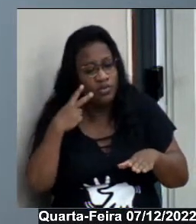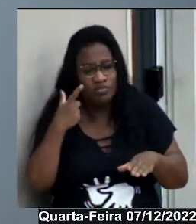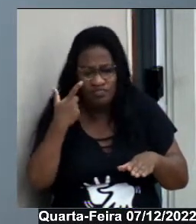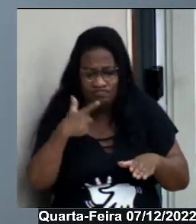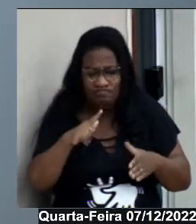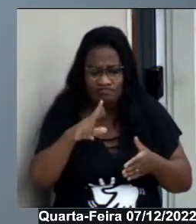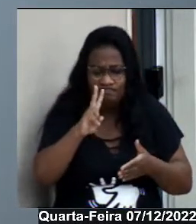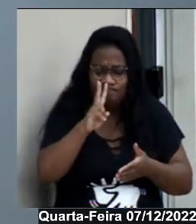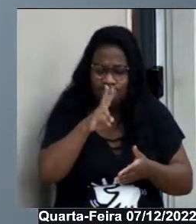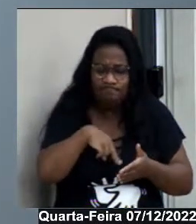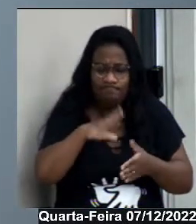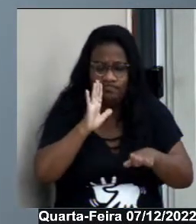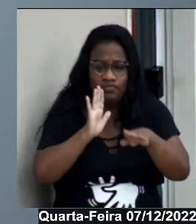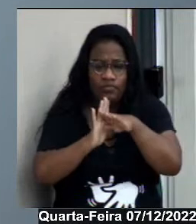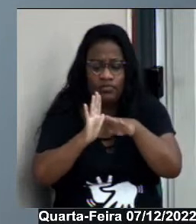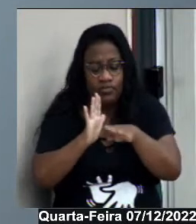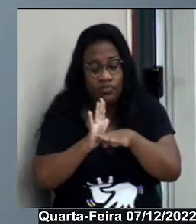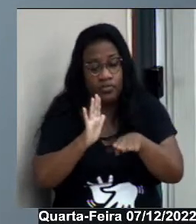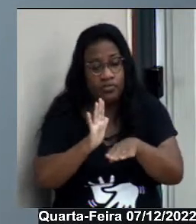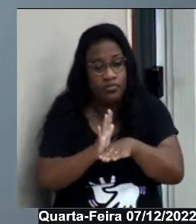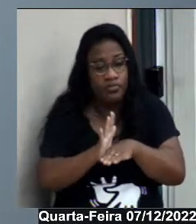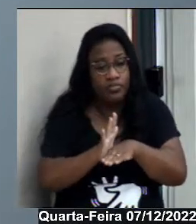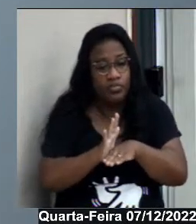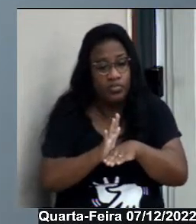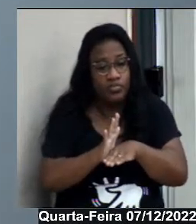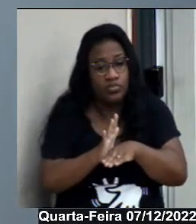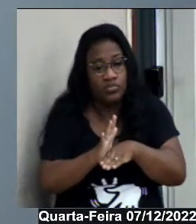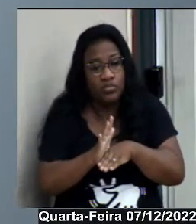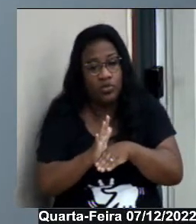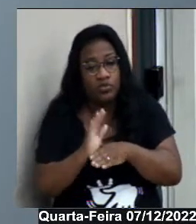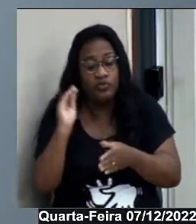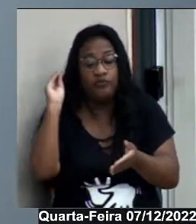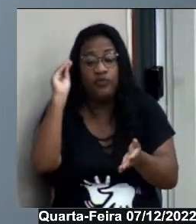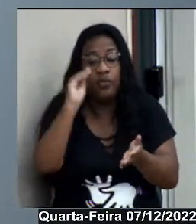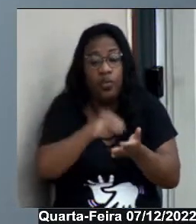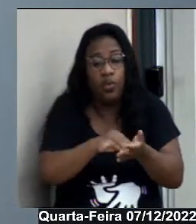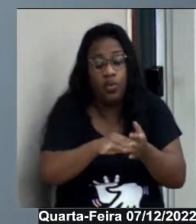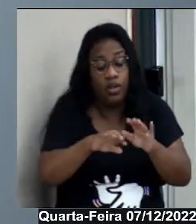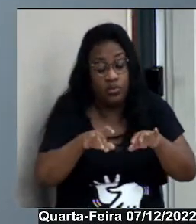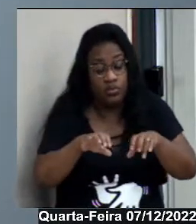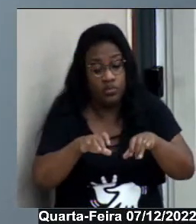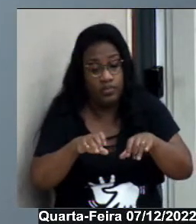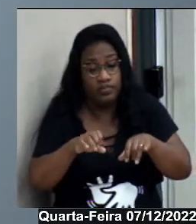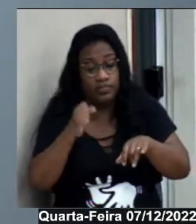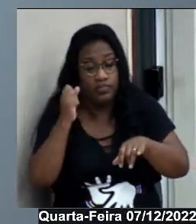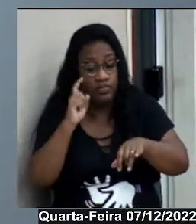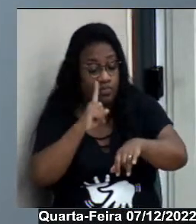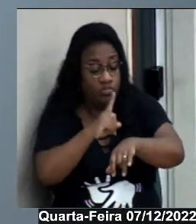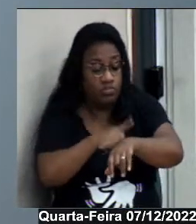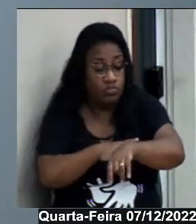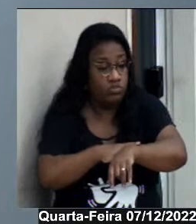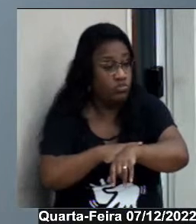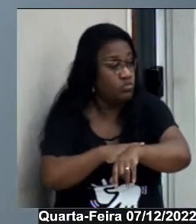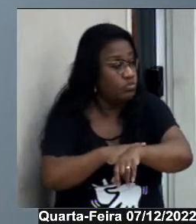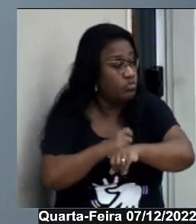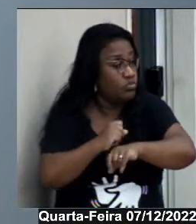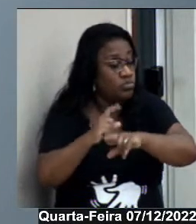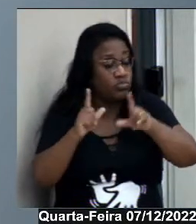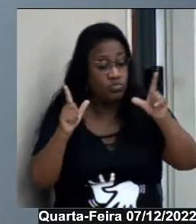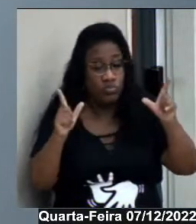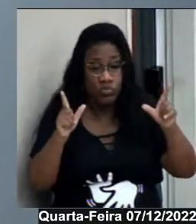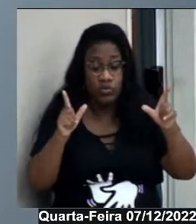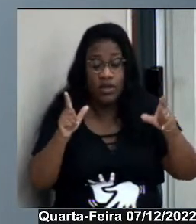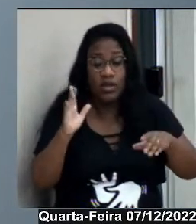aqui para casa, até porque ele foi colocado no sistema hoje às 8 da manhã. Pessoal, esse projeto aqui